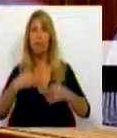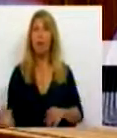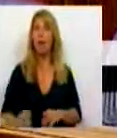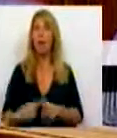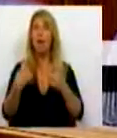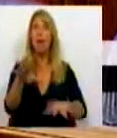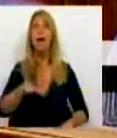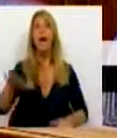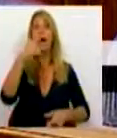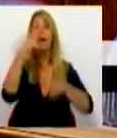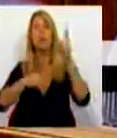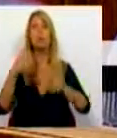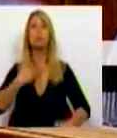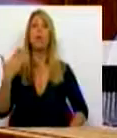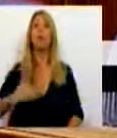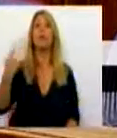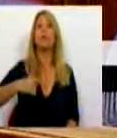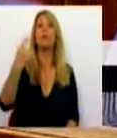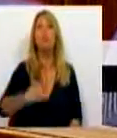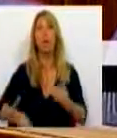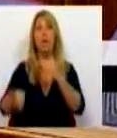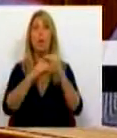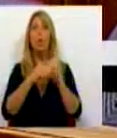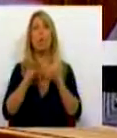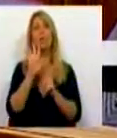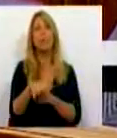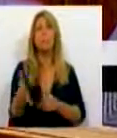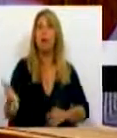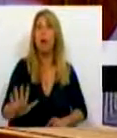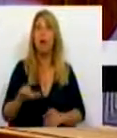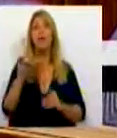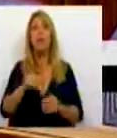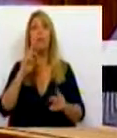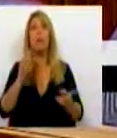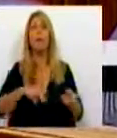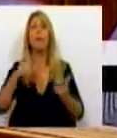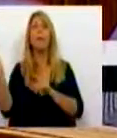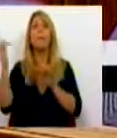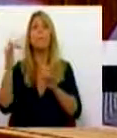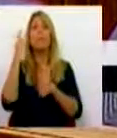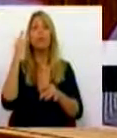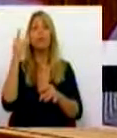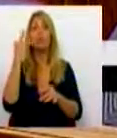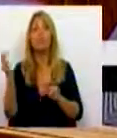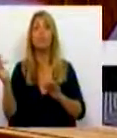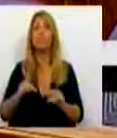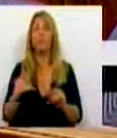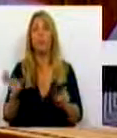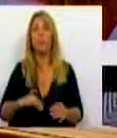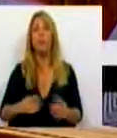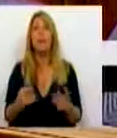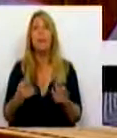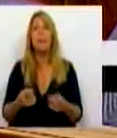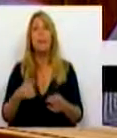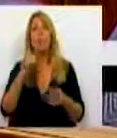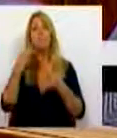para as áreas da cidadania e igualdade e para a não discriminação e para as migrações. É, acima de tudo, um orçamento nesta área também, com